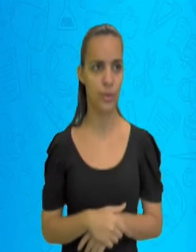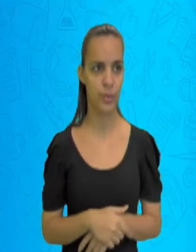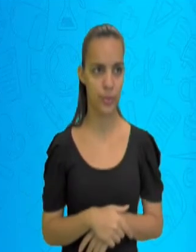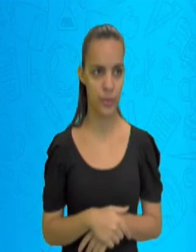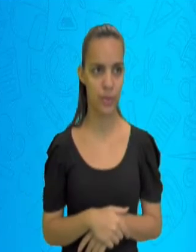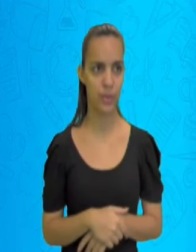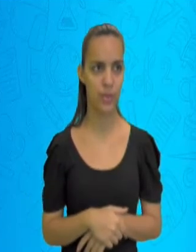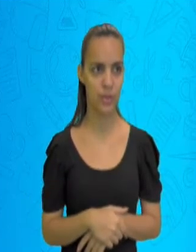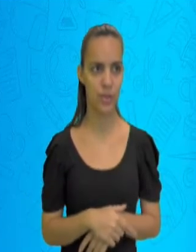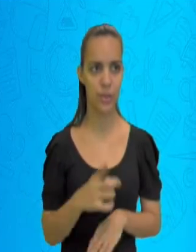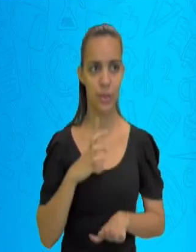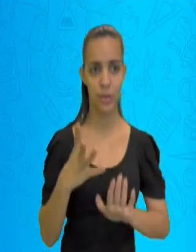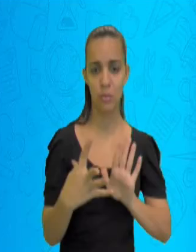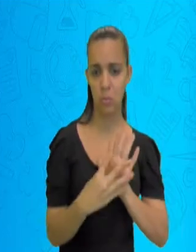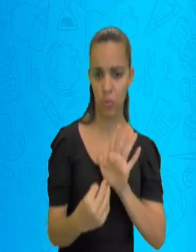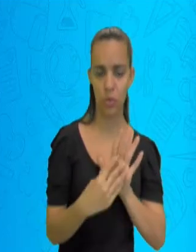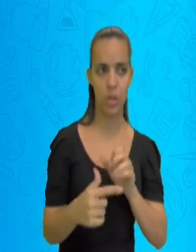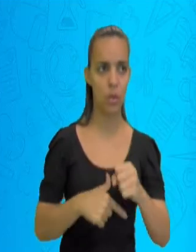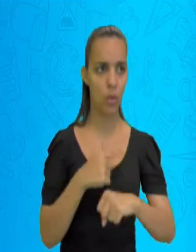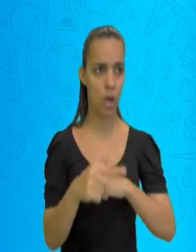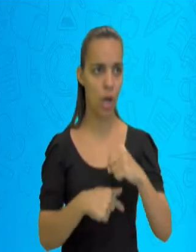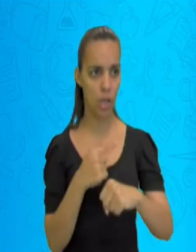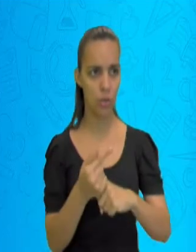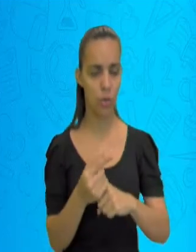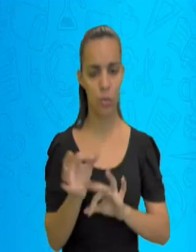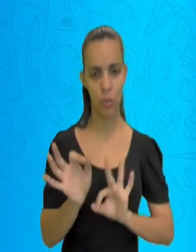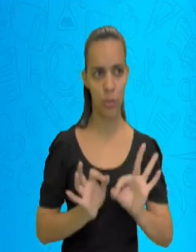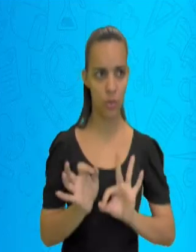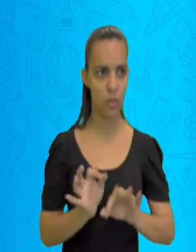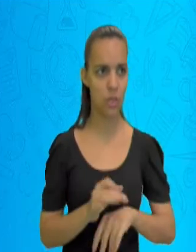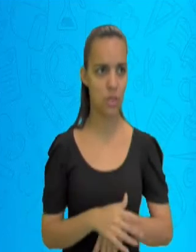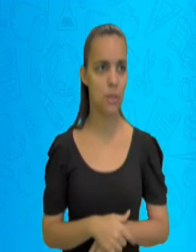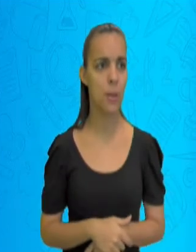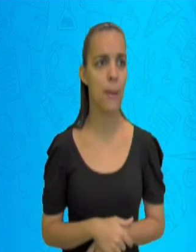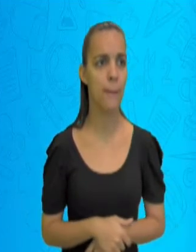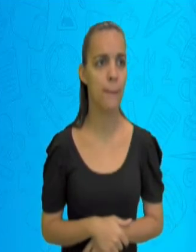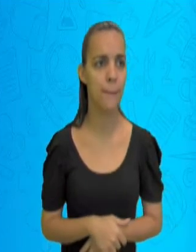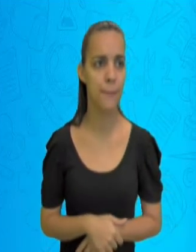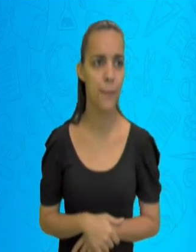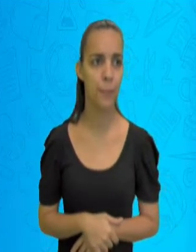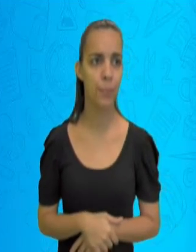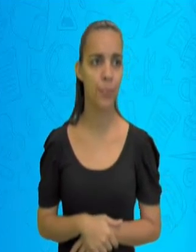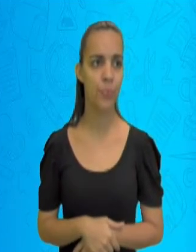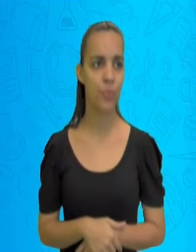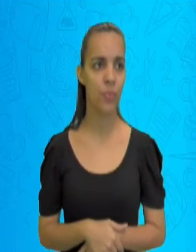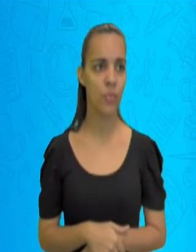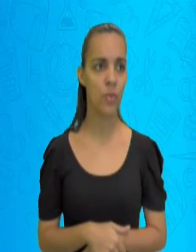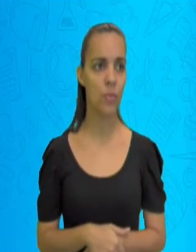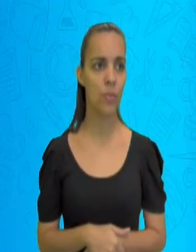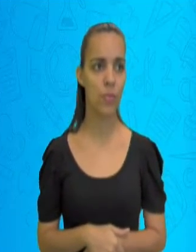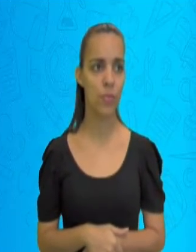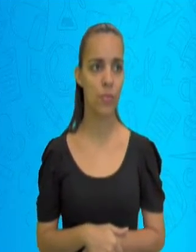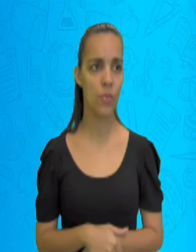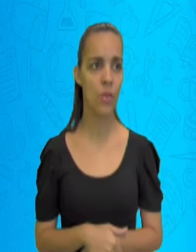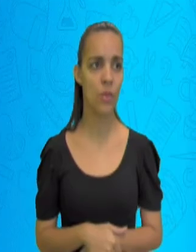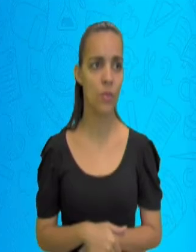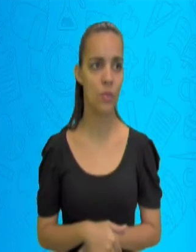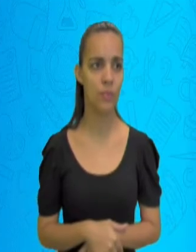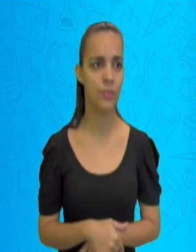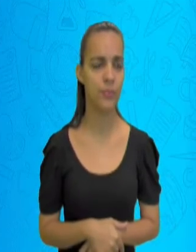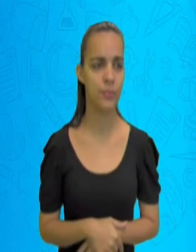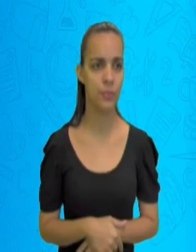novo modelo atômico vai surgir. Porque Thomson, Goldstein, eles